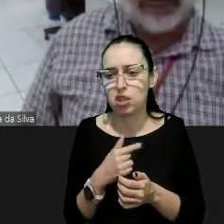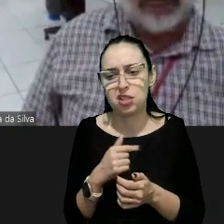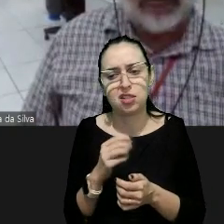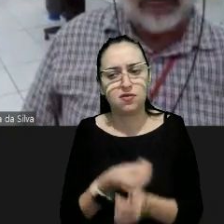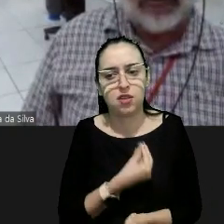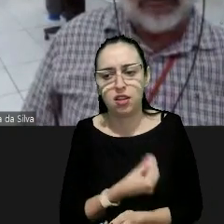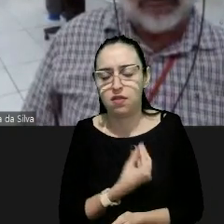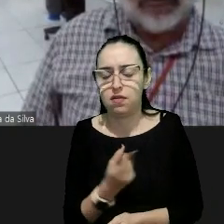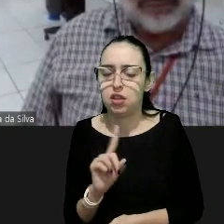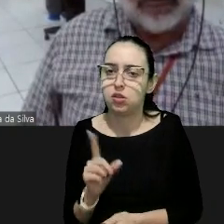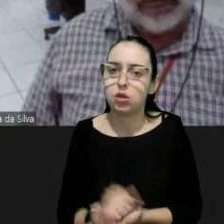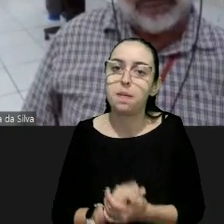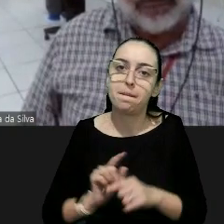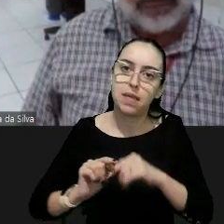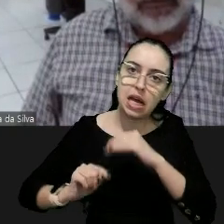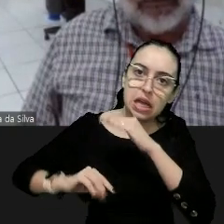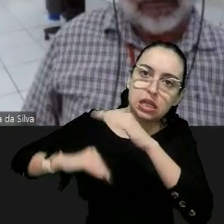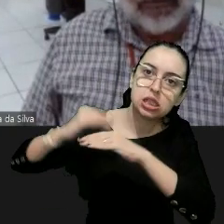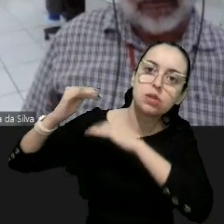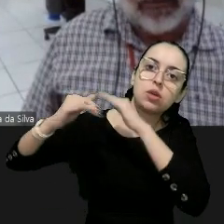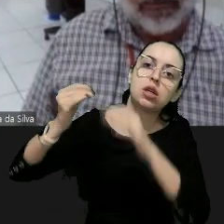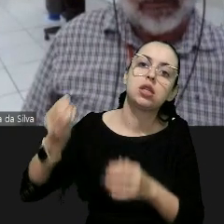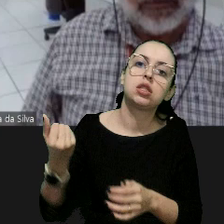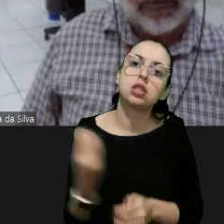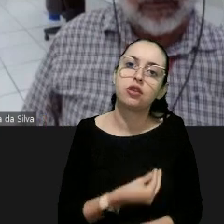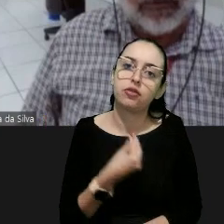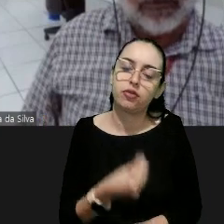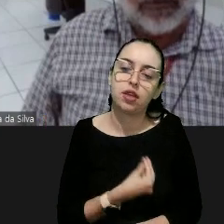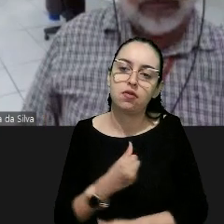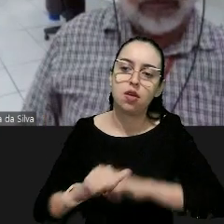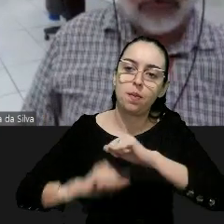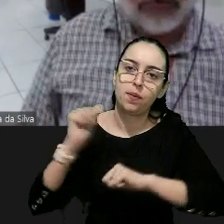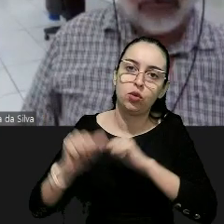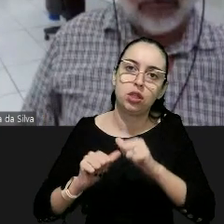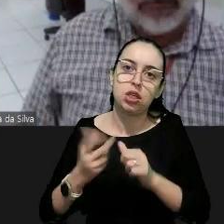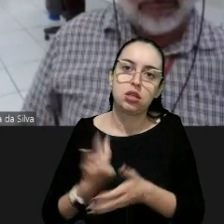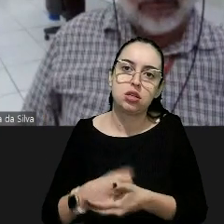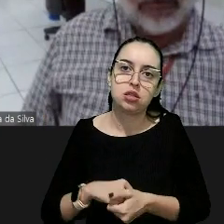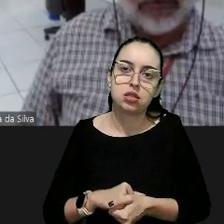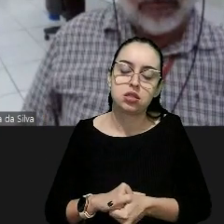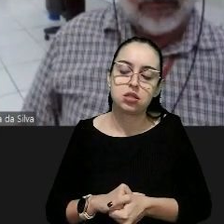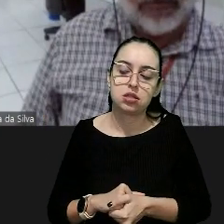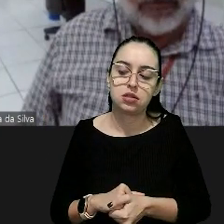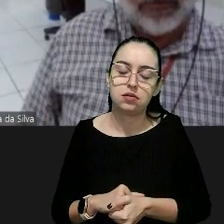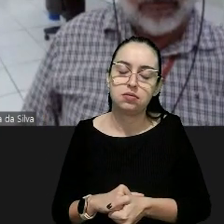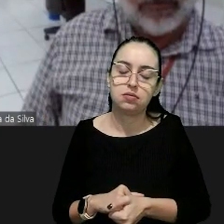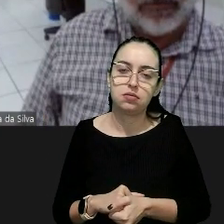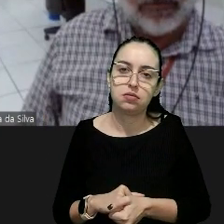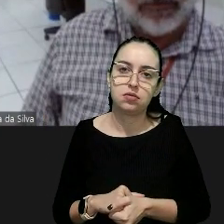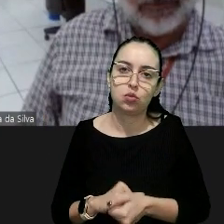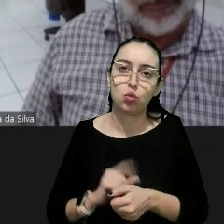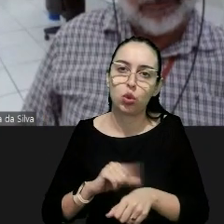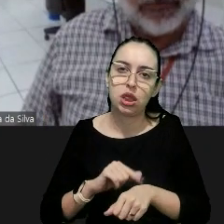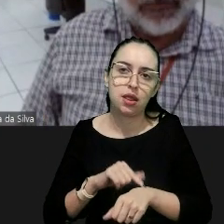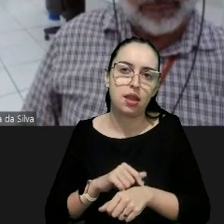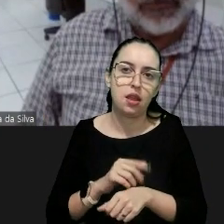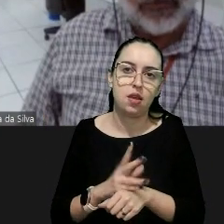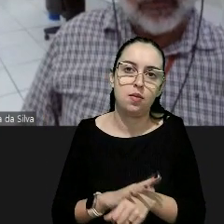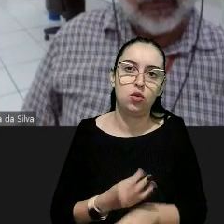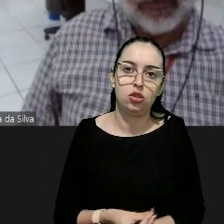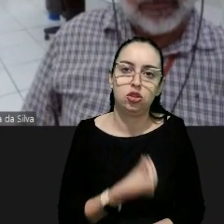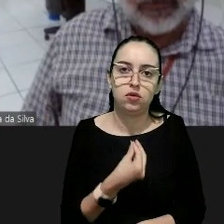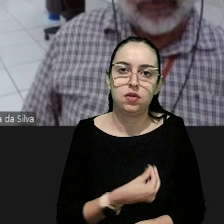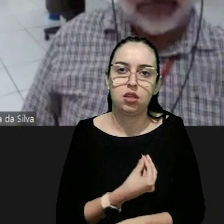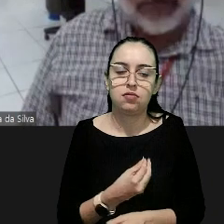eu acho que nós não vamos viver isso, mas as próximas gerações talvez vivam uma revolução